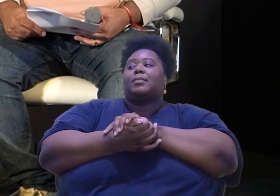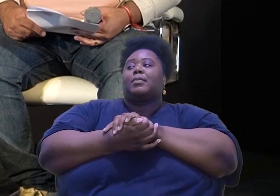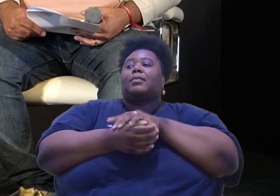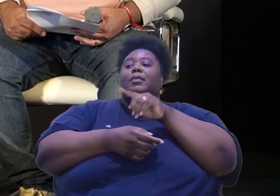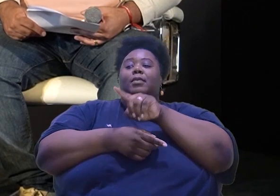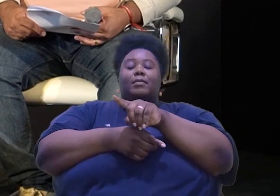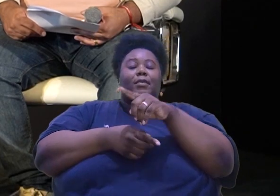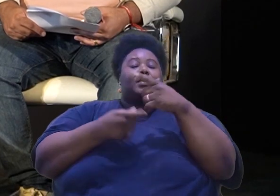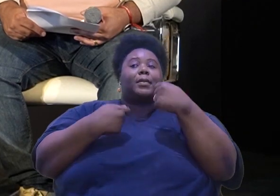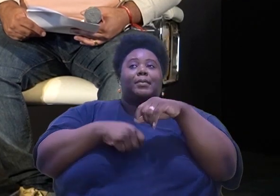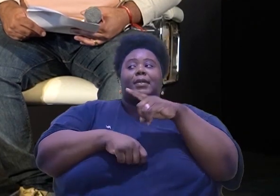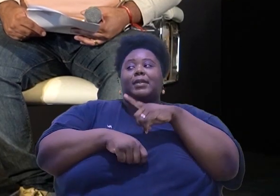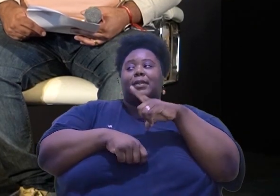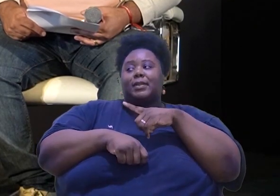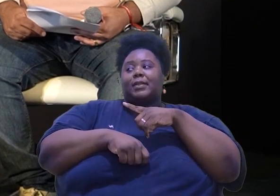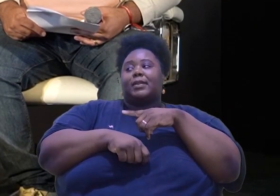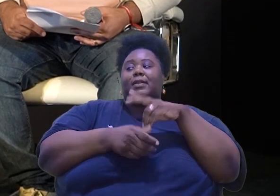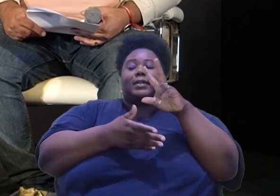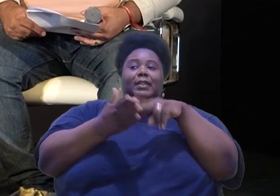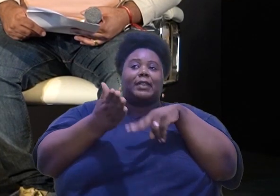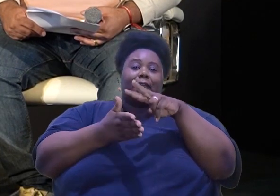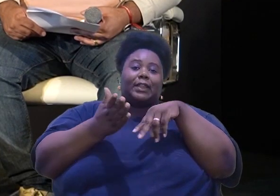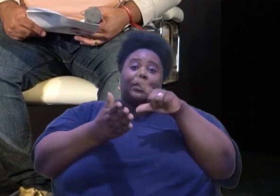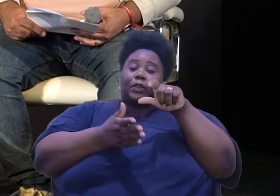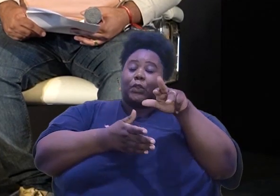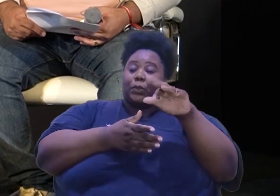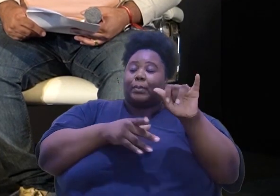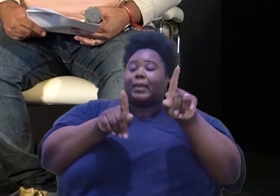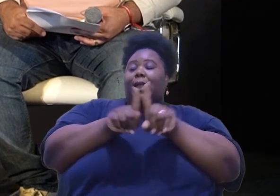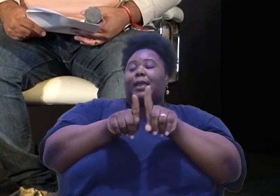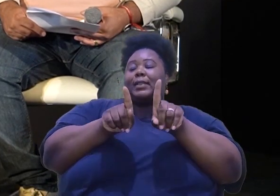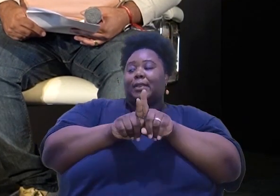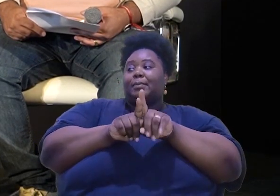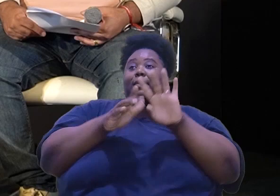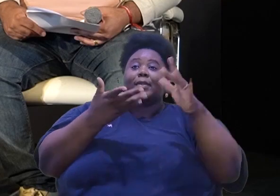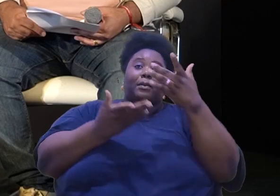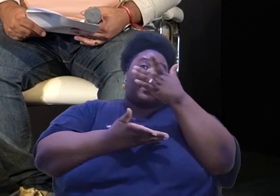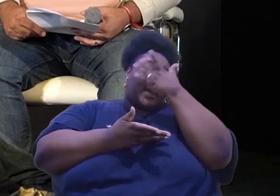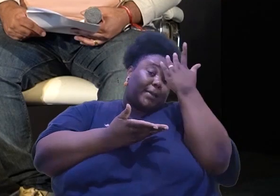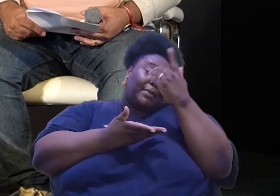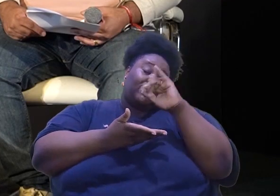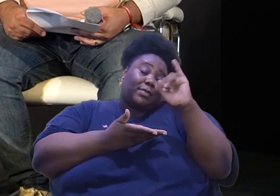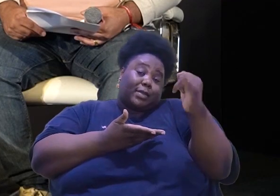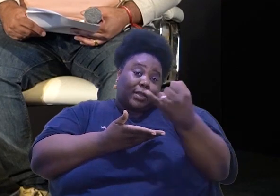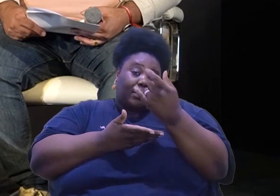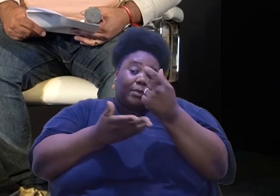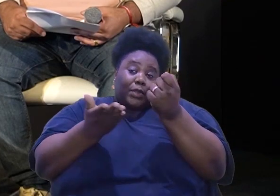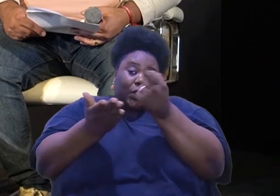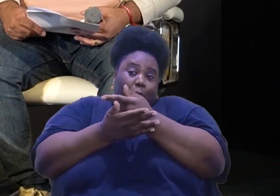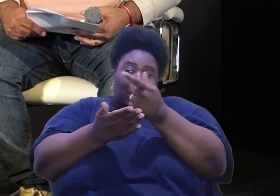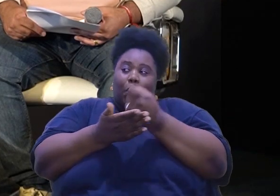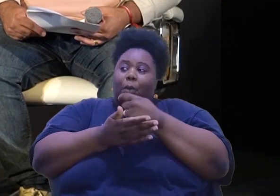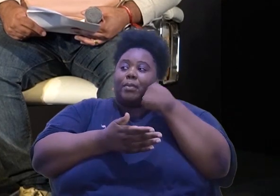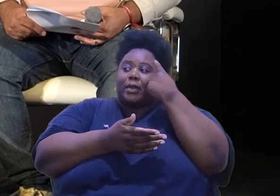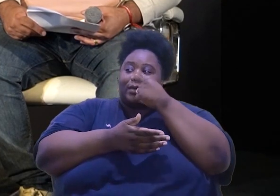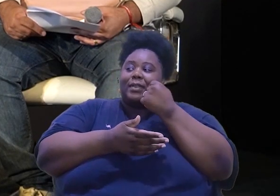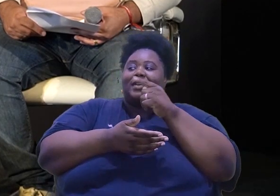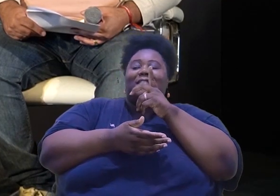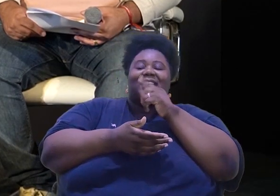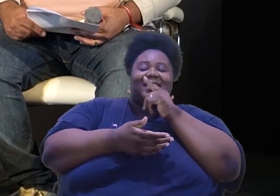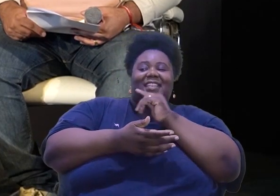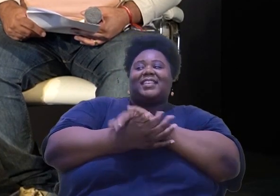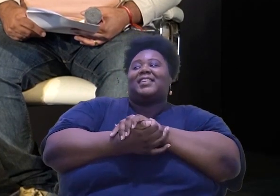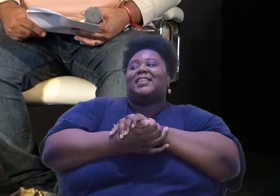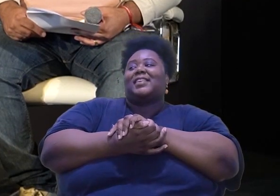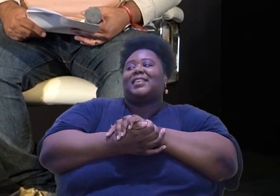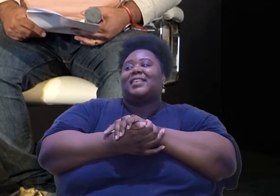ter lido em algum lugar e ter lido Lumbiá também. Então, quem tiver a oportunidade, compre Olhos d'Água, tá?